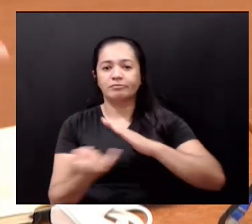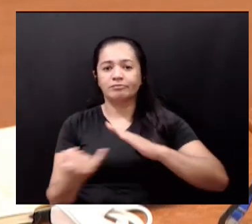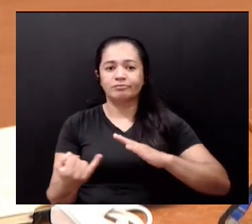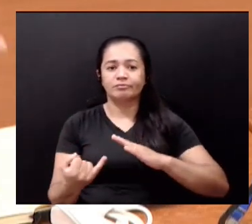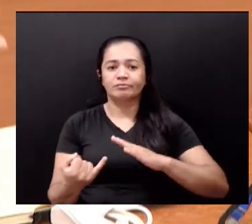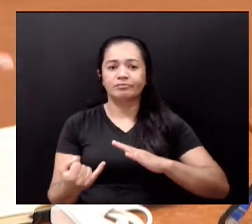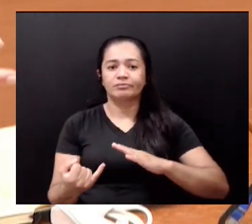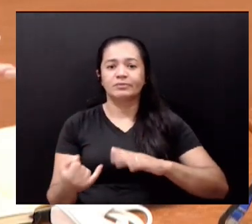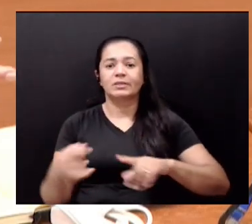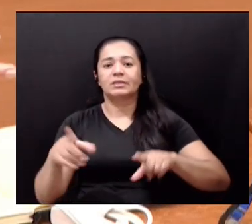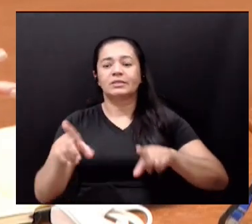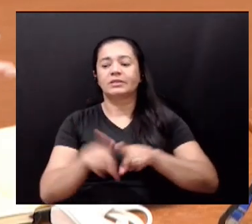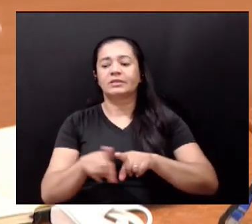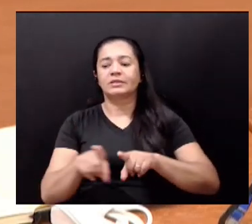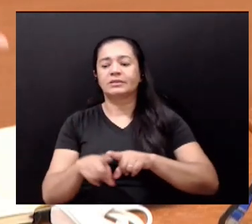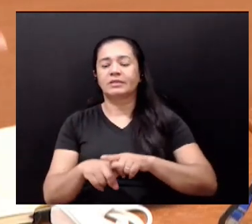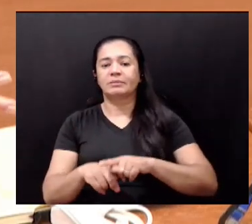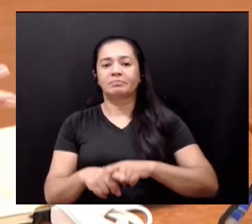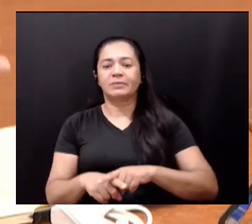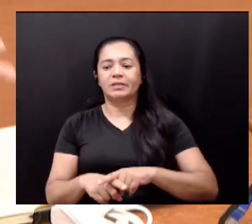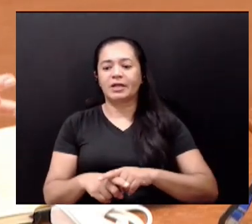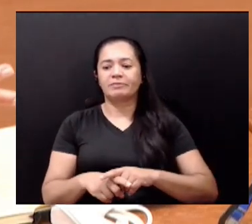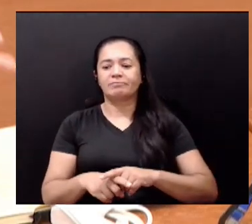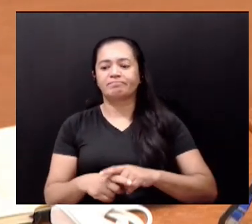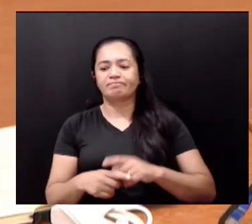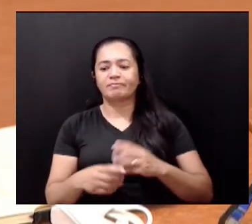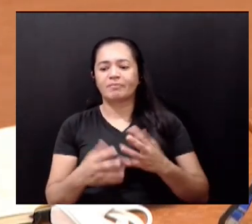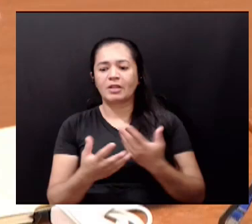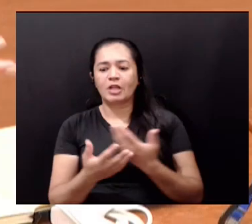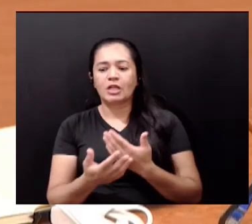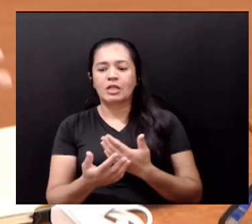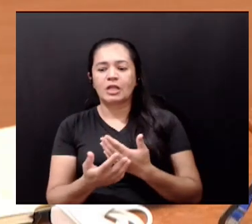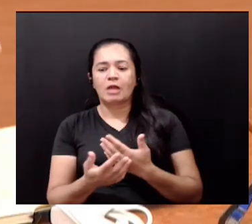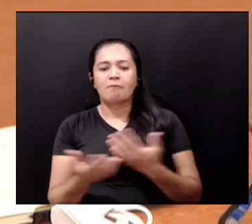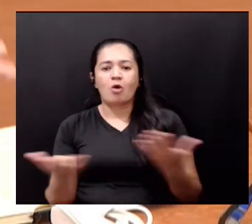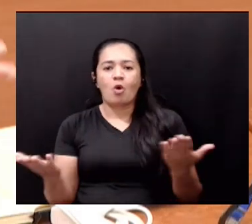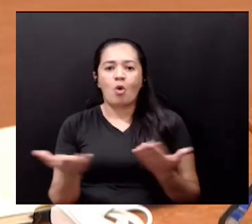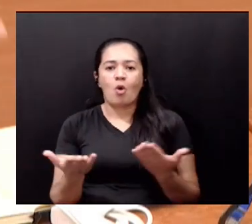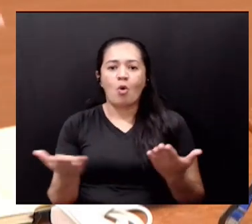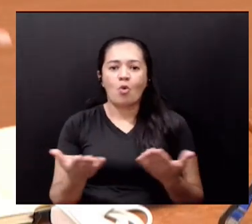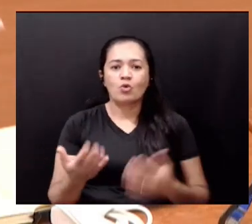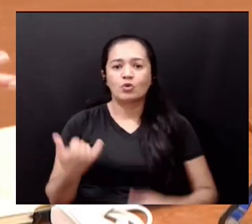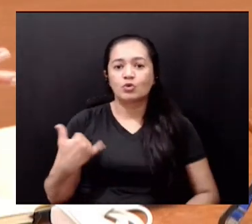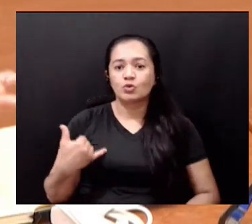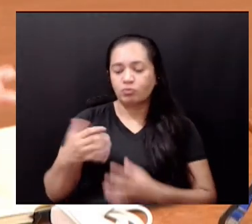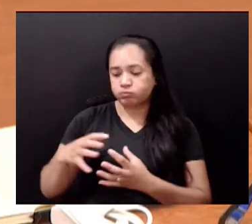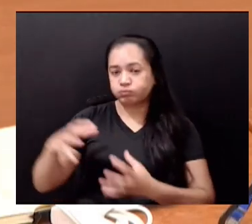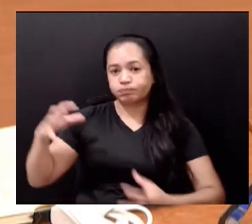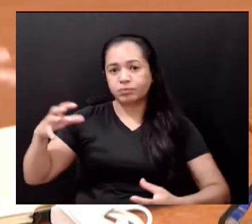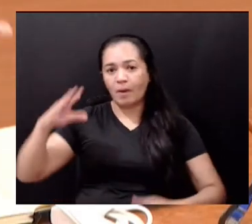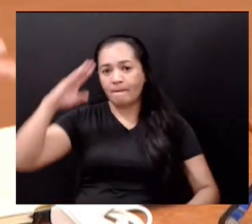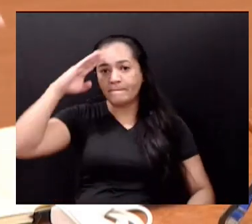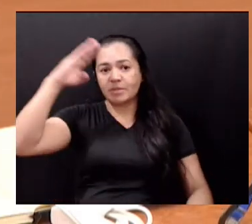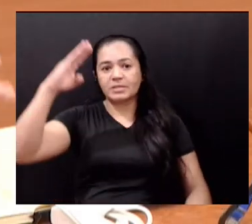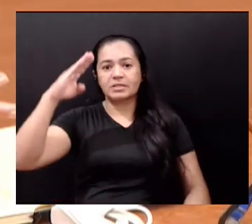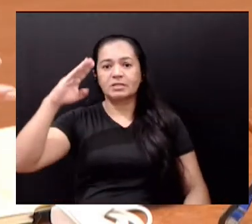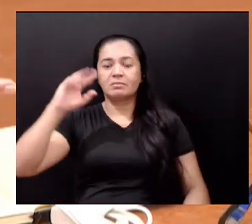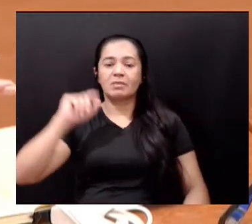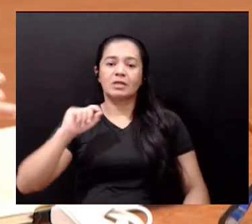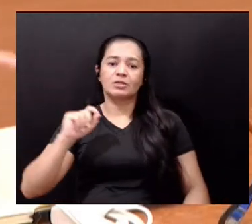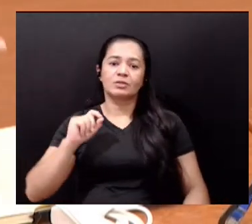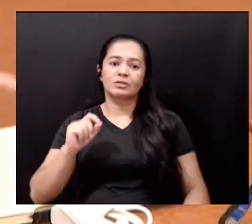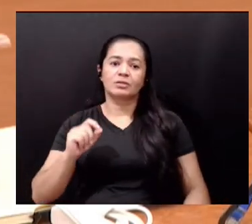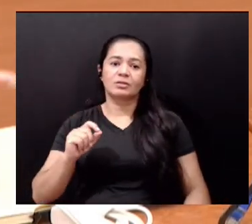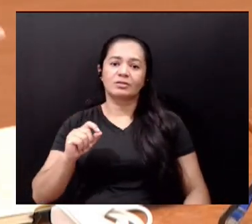Previdência. A maior parte dos idosos hoje são os principais contribuidores do sustento da